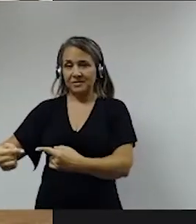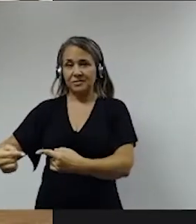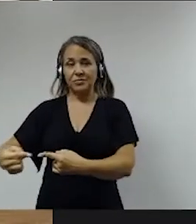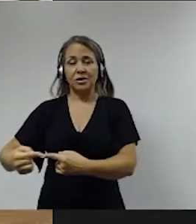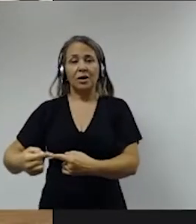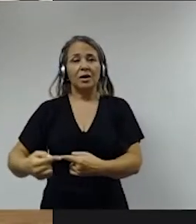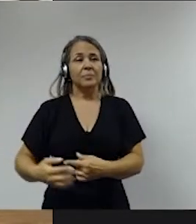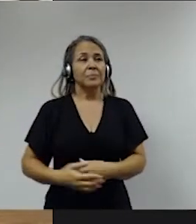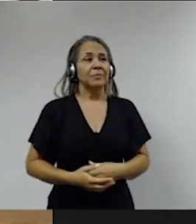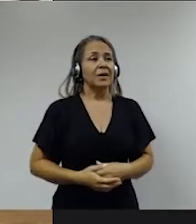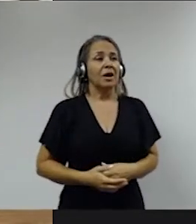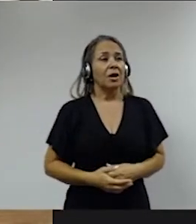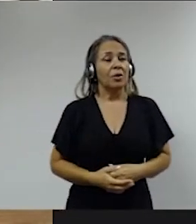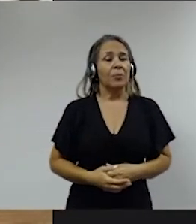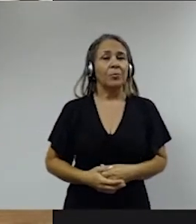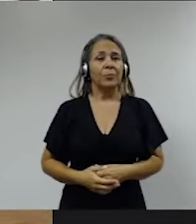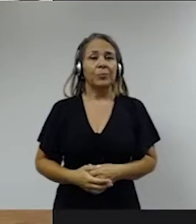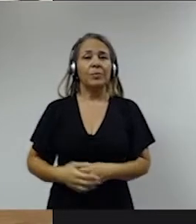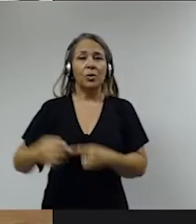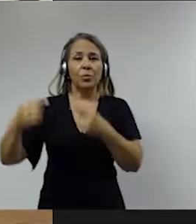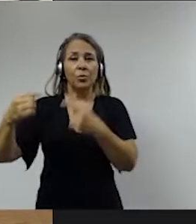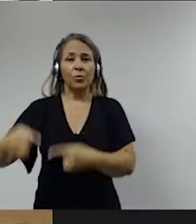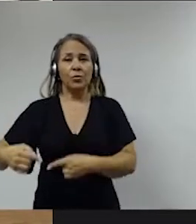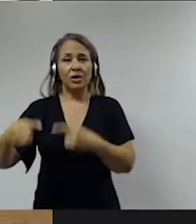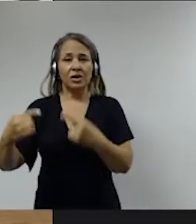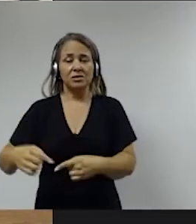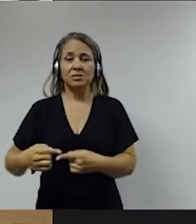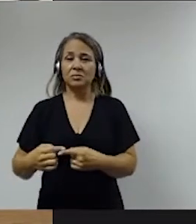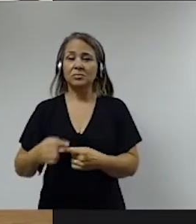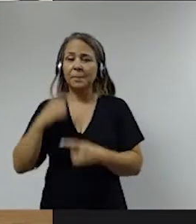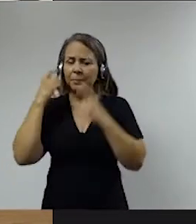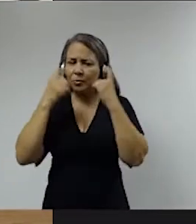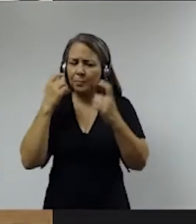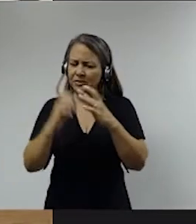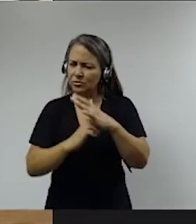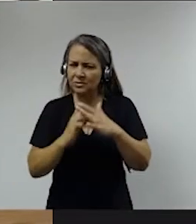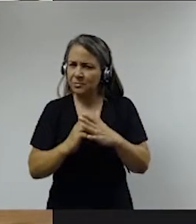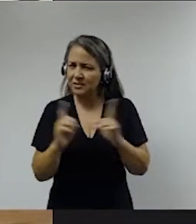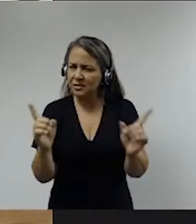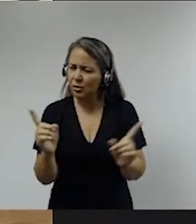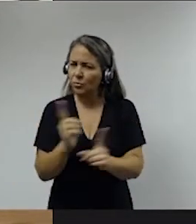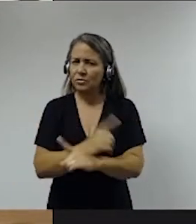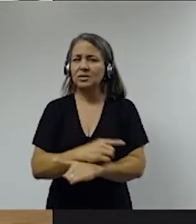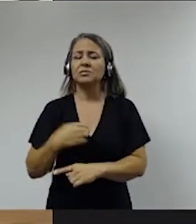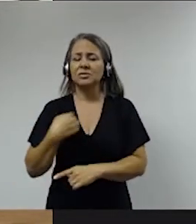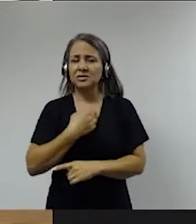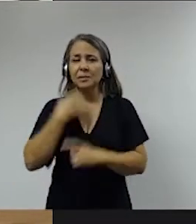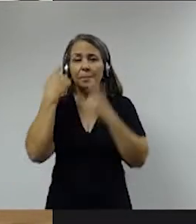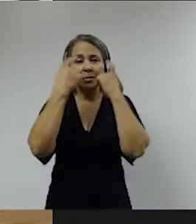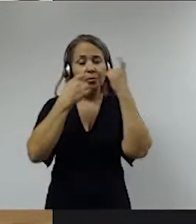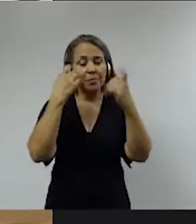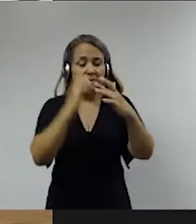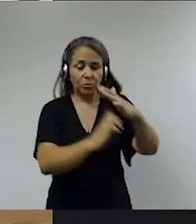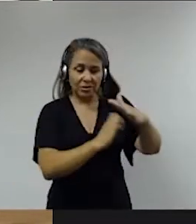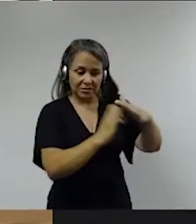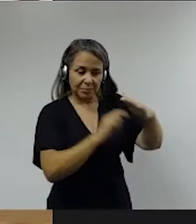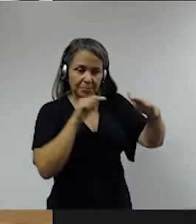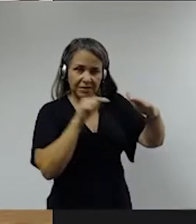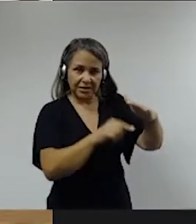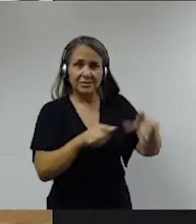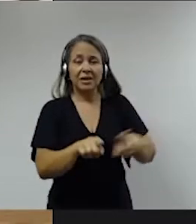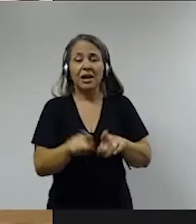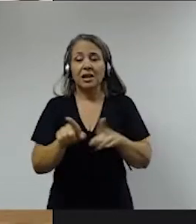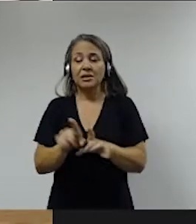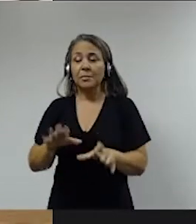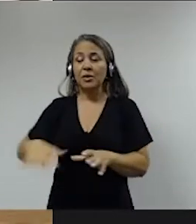quer dizer que o CAD não está preocupado com as empresas, ao contrário. A gente, sim, está preocupado com as empresas e com todo o mercado,